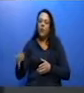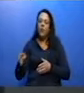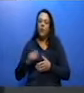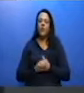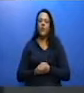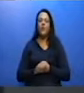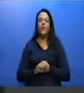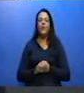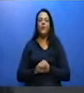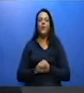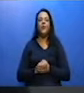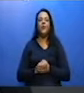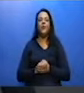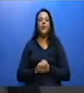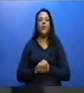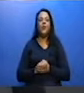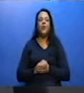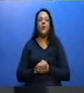Vamos lá?